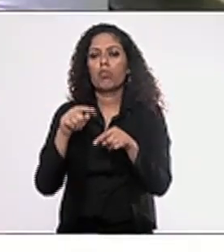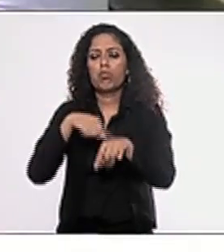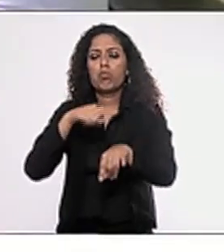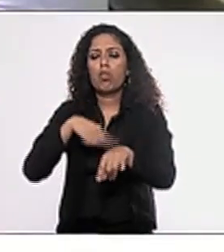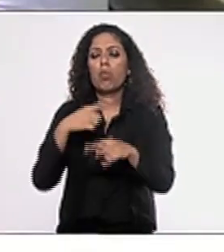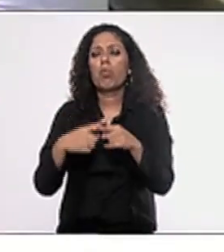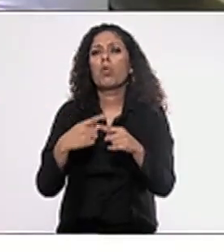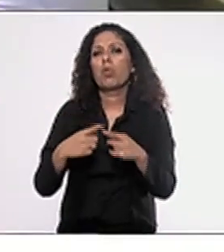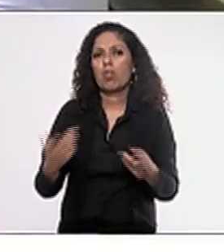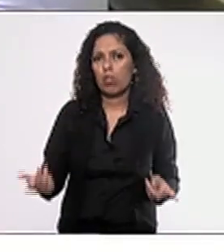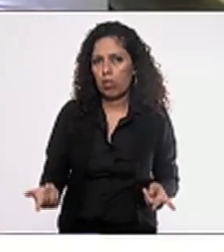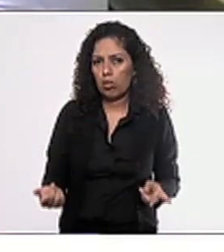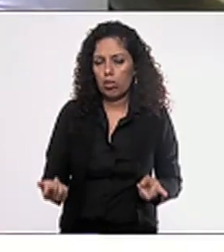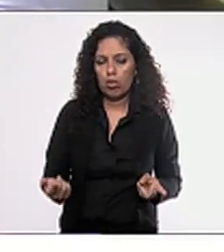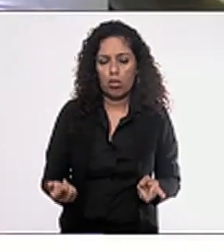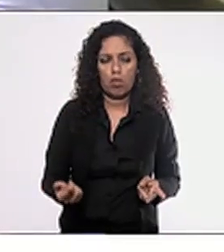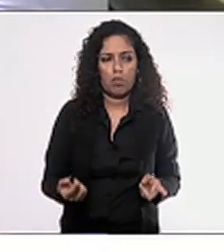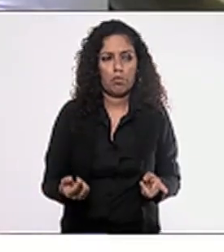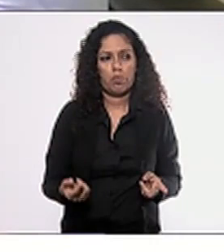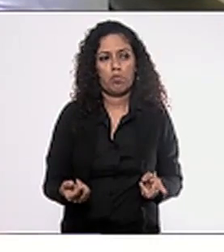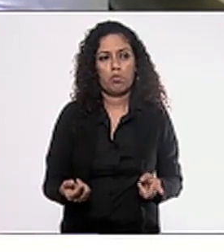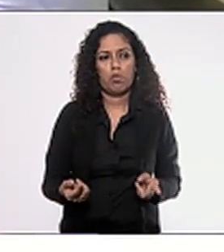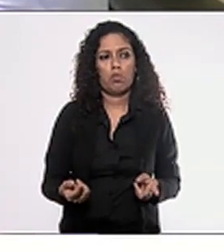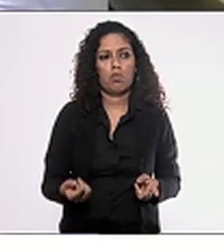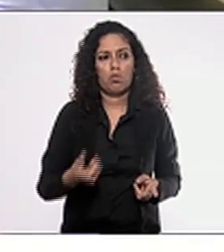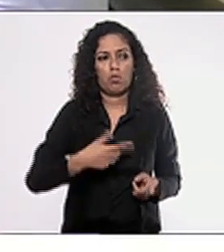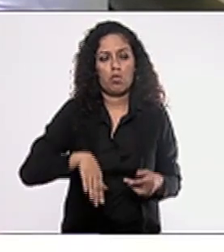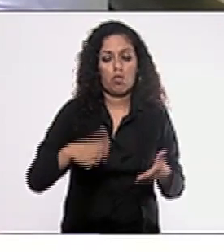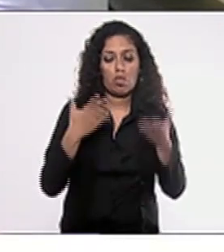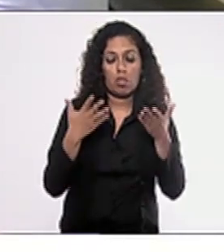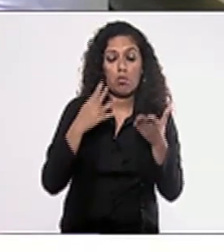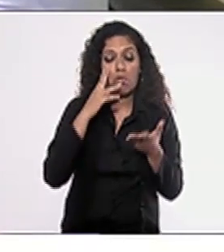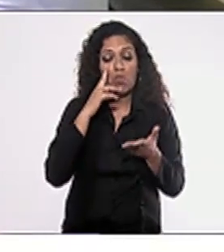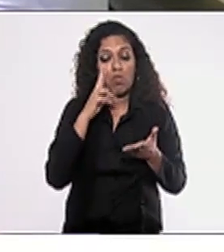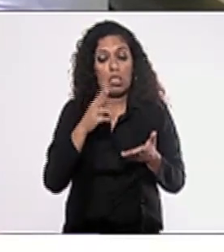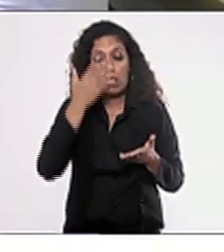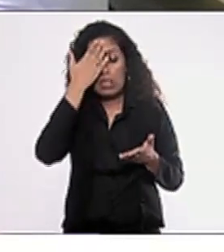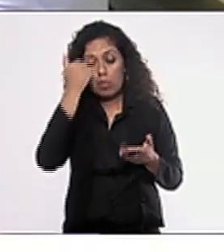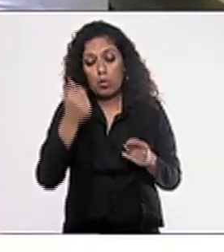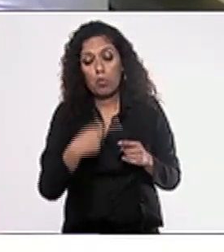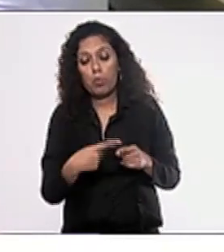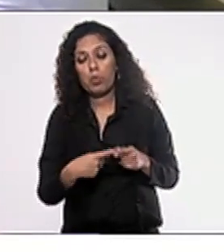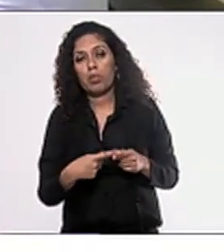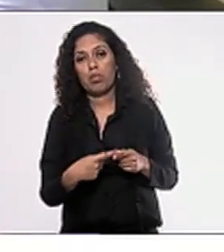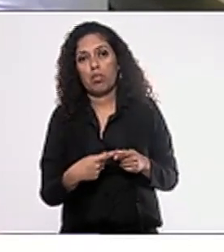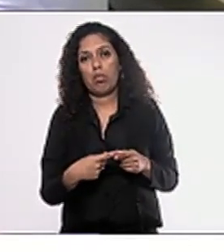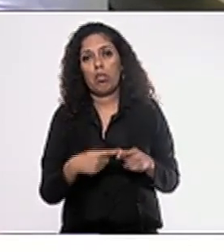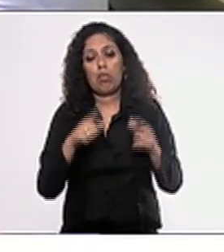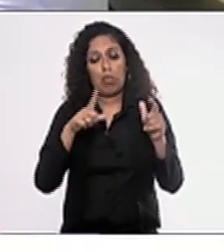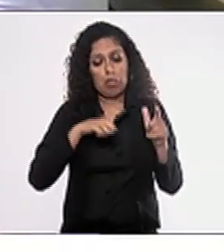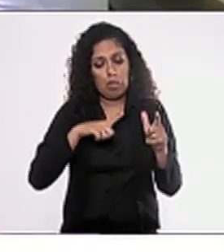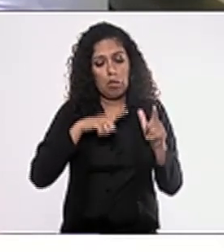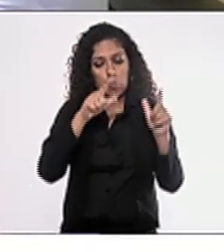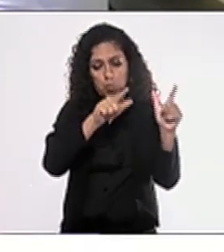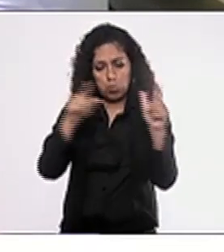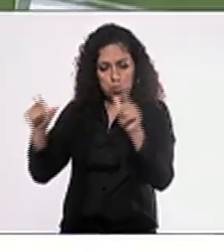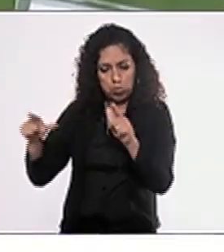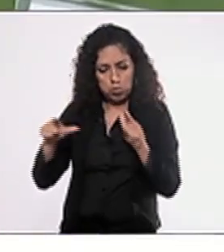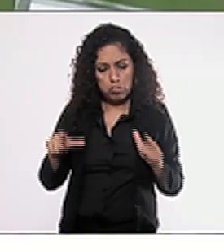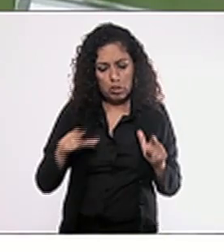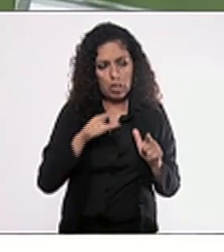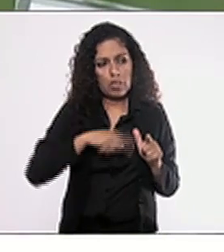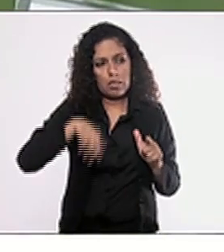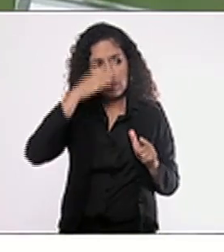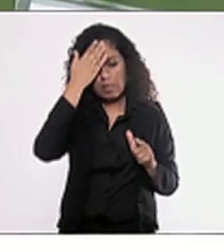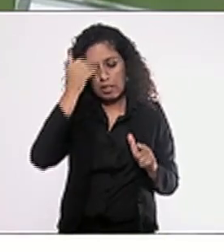essa questão, né, de hidrometrar áreas que estão estabelecidas como área de